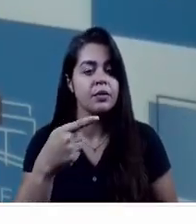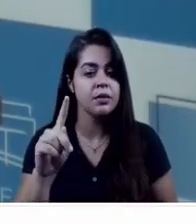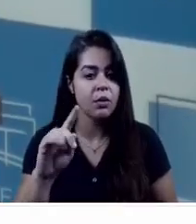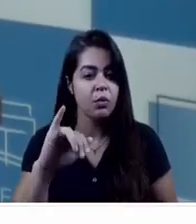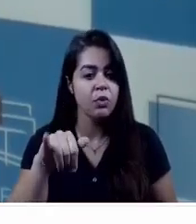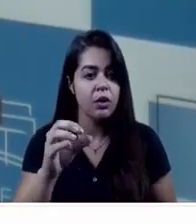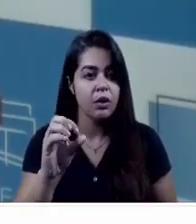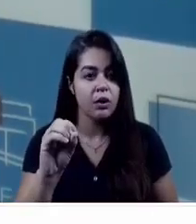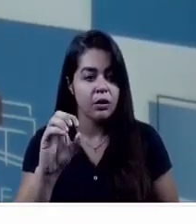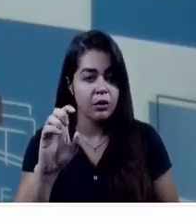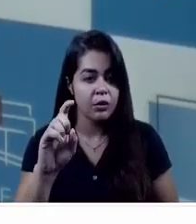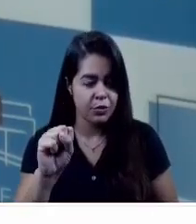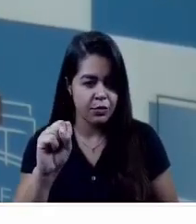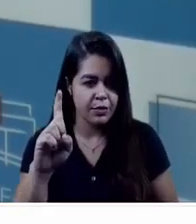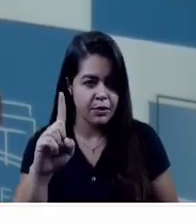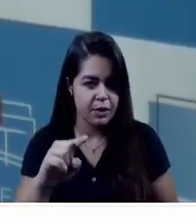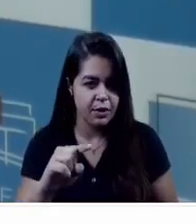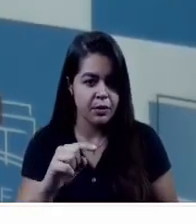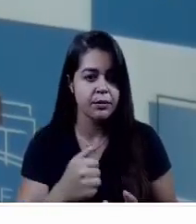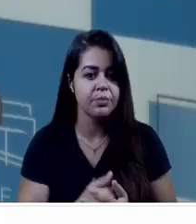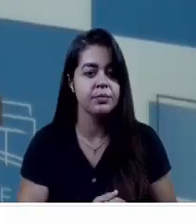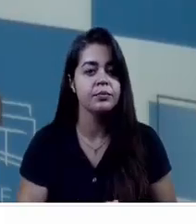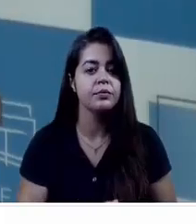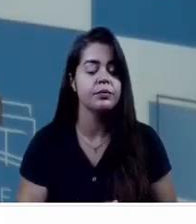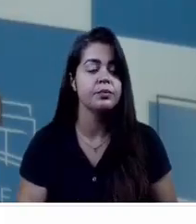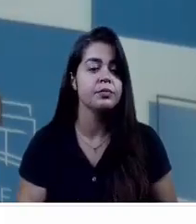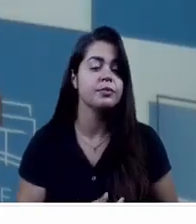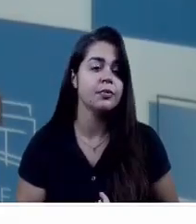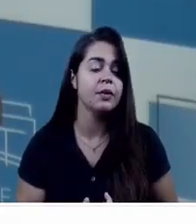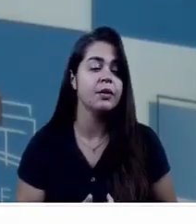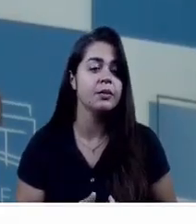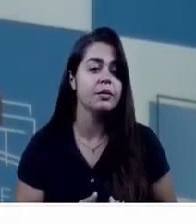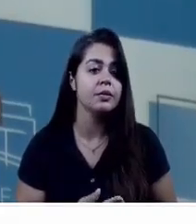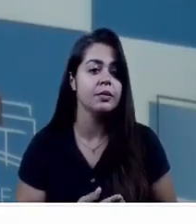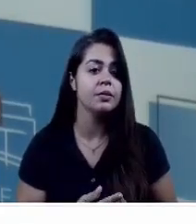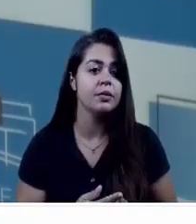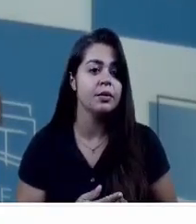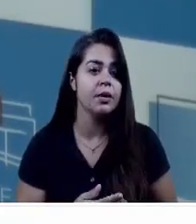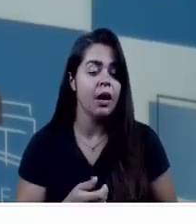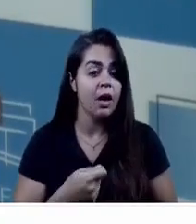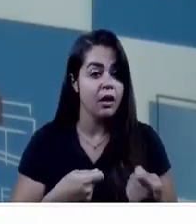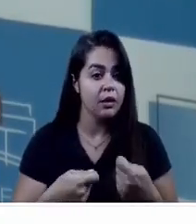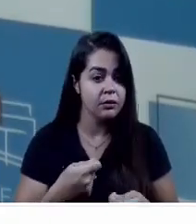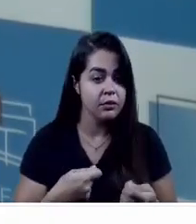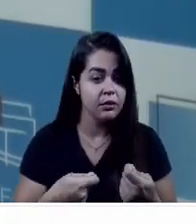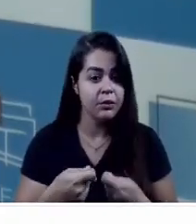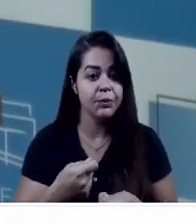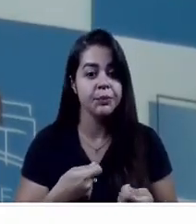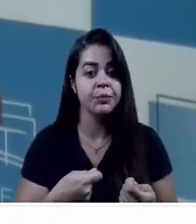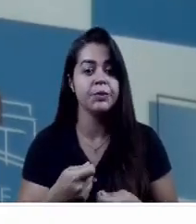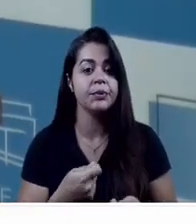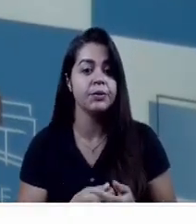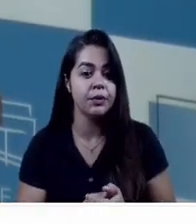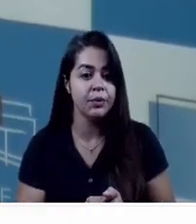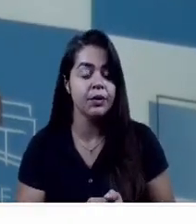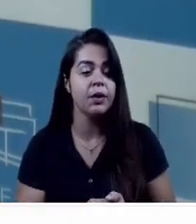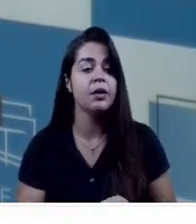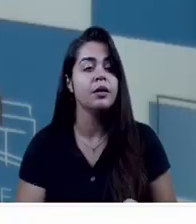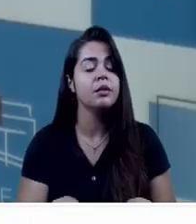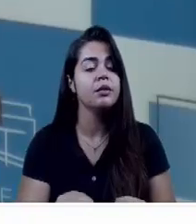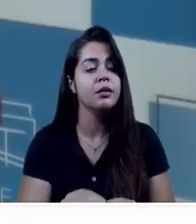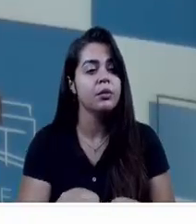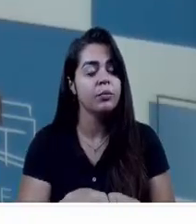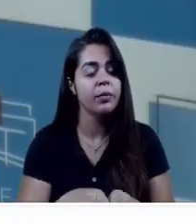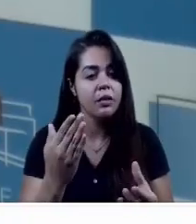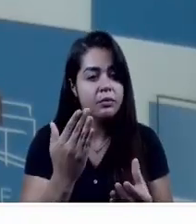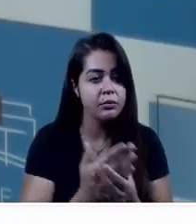reivindicaram aí o desequilíbrio econômico financeiro, entraram na justiça, estão pedindo aí, parece que 19 milhões, não sei se